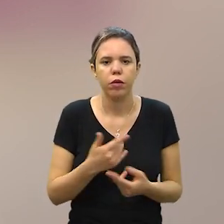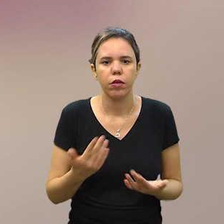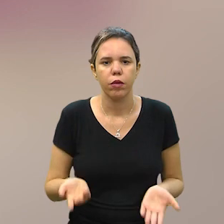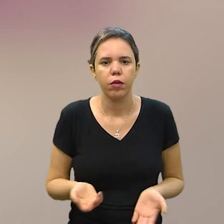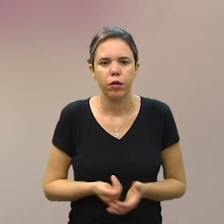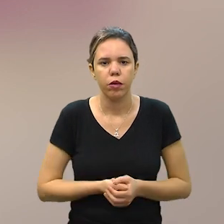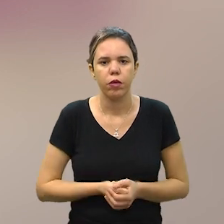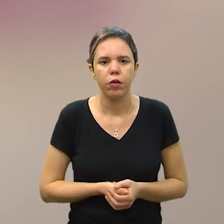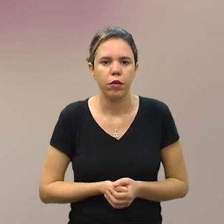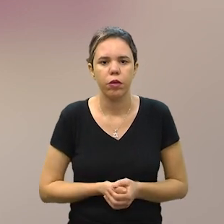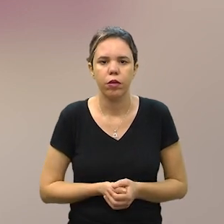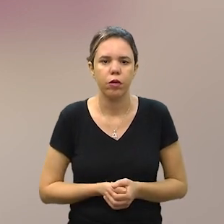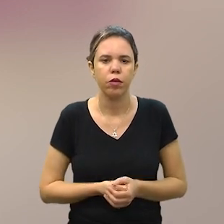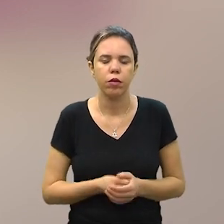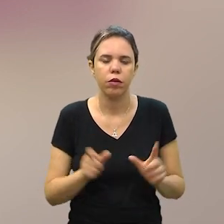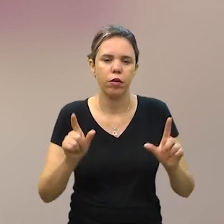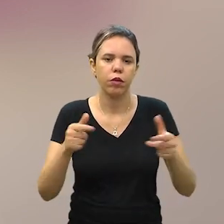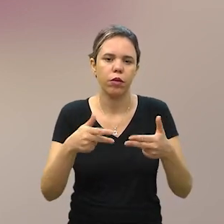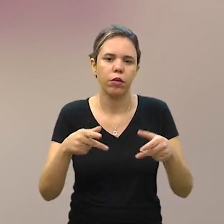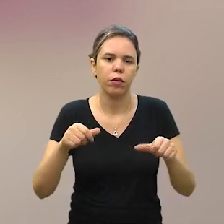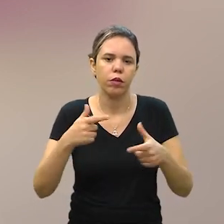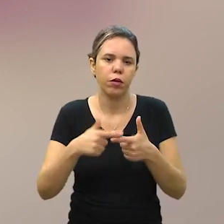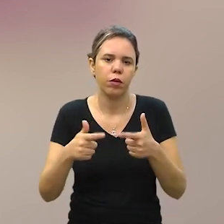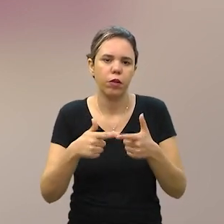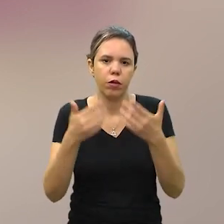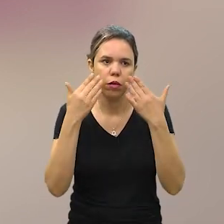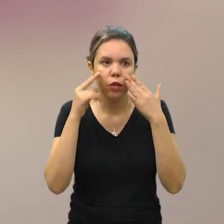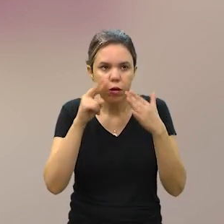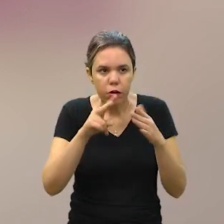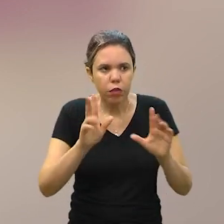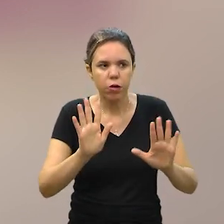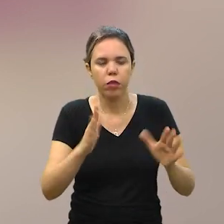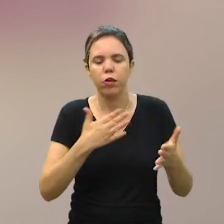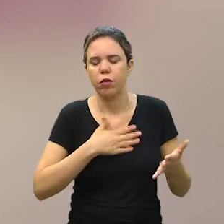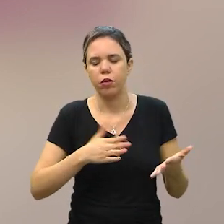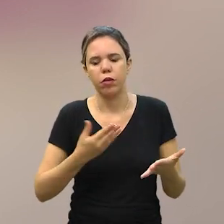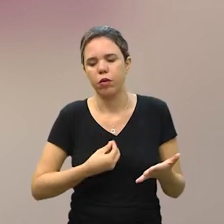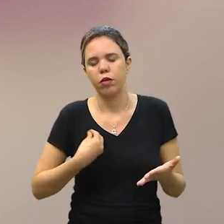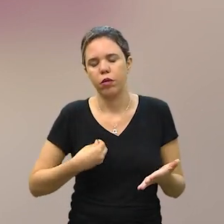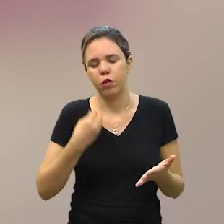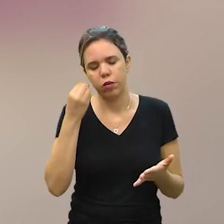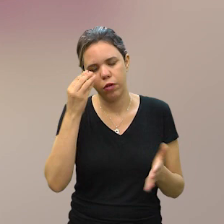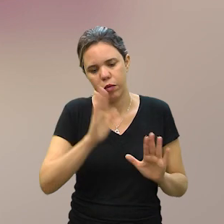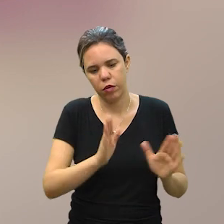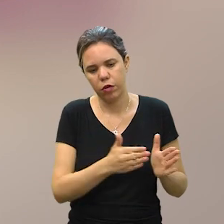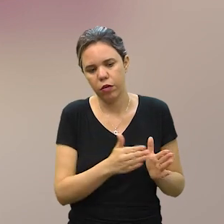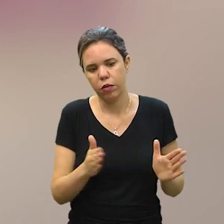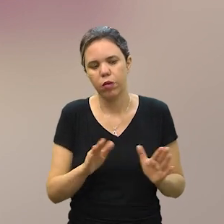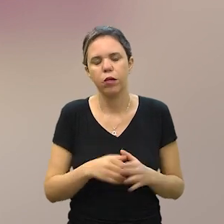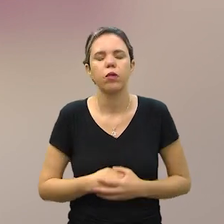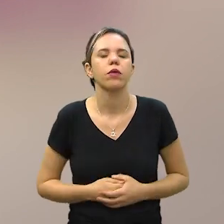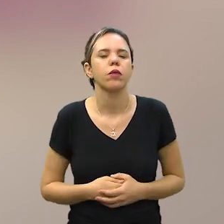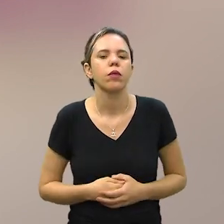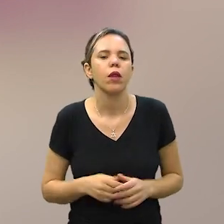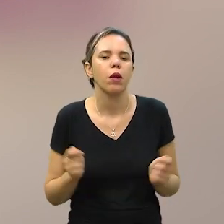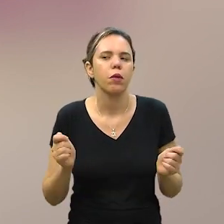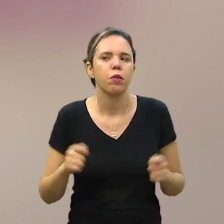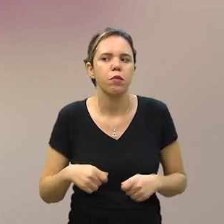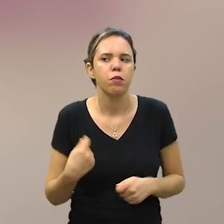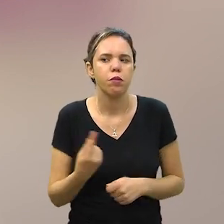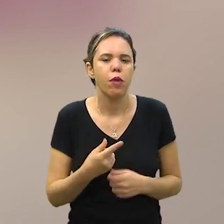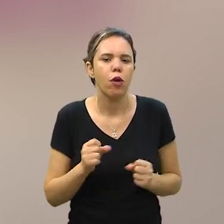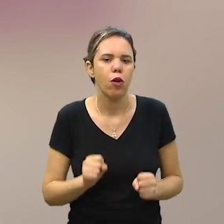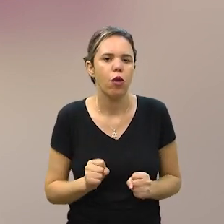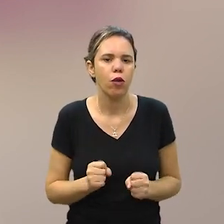cheios de, sei lá, de situações que a gente não gostaria de estar vivenciando, né? A gente